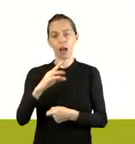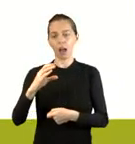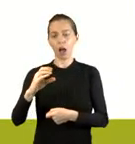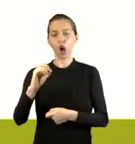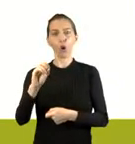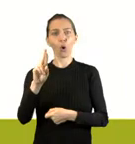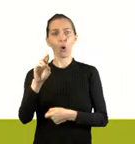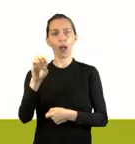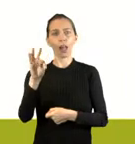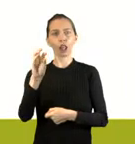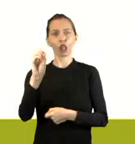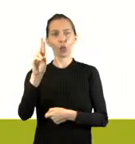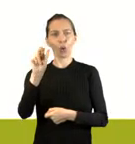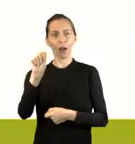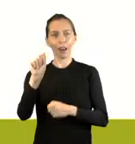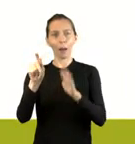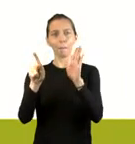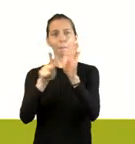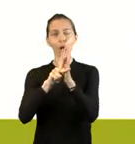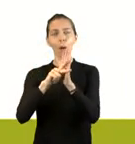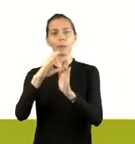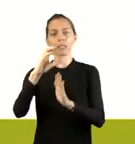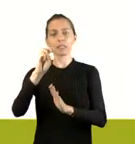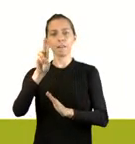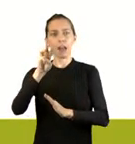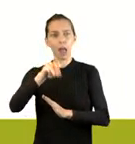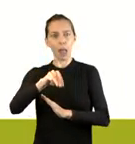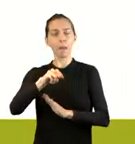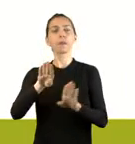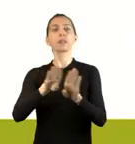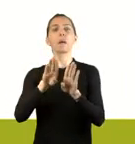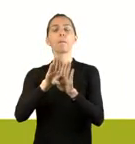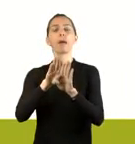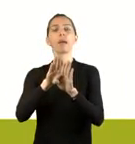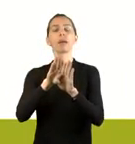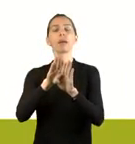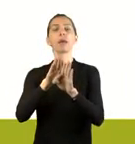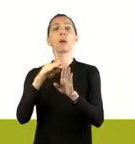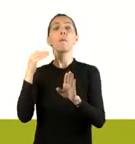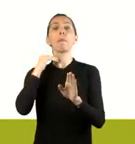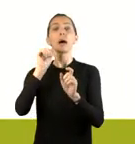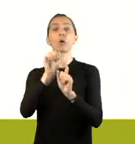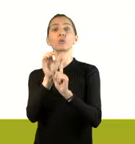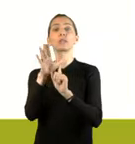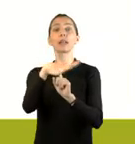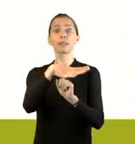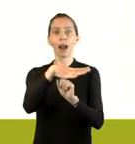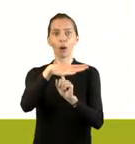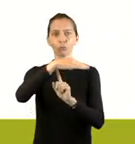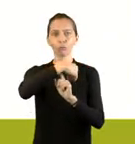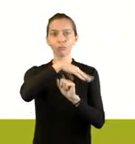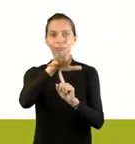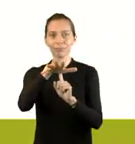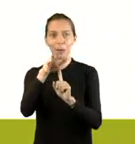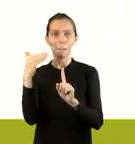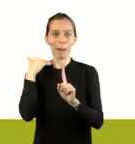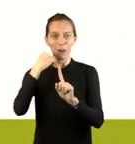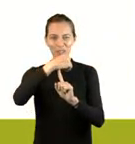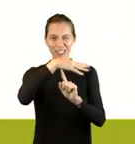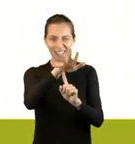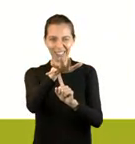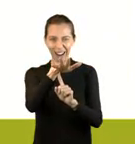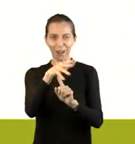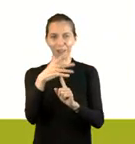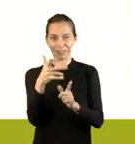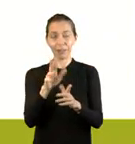regularmente regulada pela CVM e pelo Bacen. Por quê? Banco Central. Geralmente, galera, não é uma regra, mas